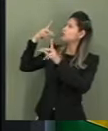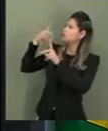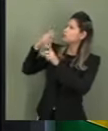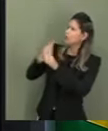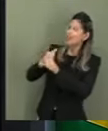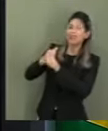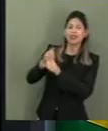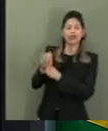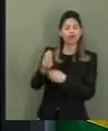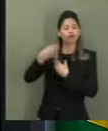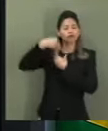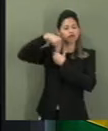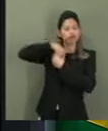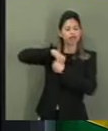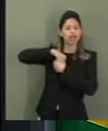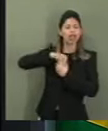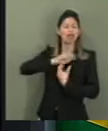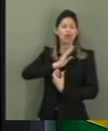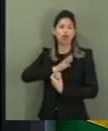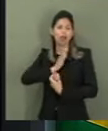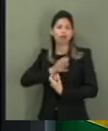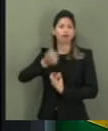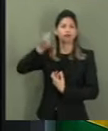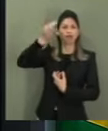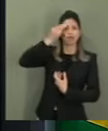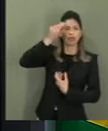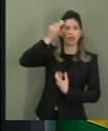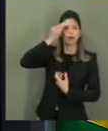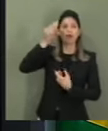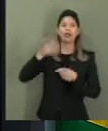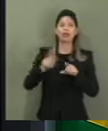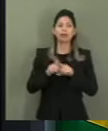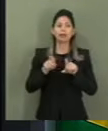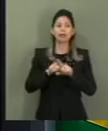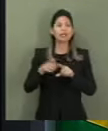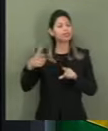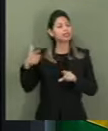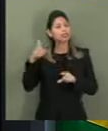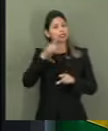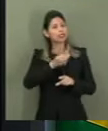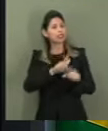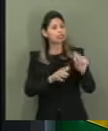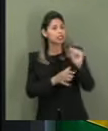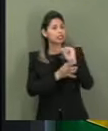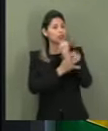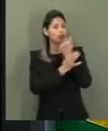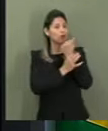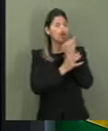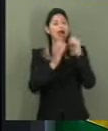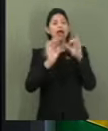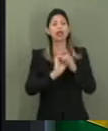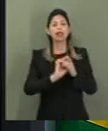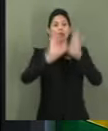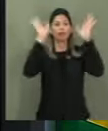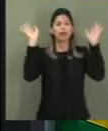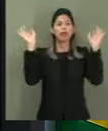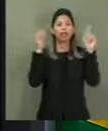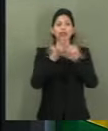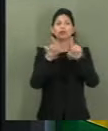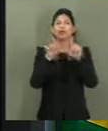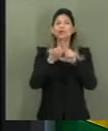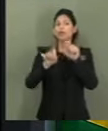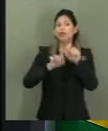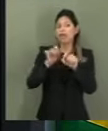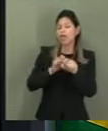nossa memória, é assegurar a liberdade coletiva e a nossa identidade